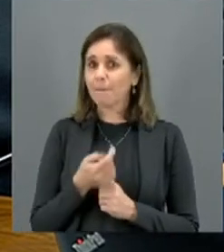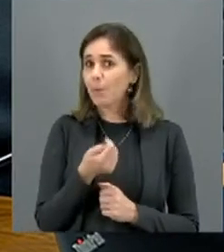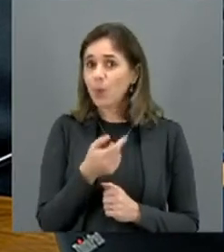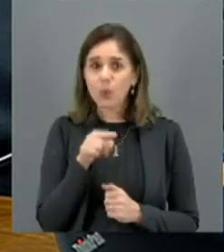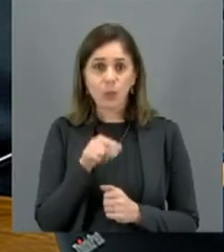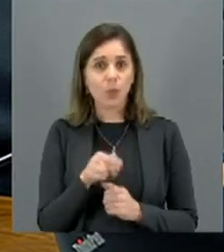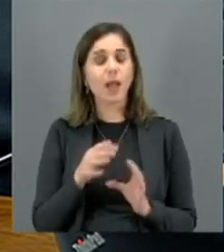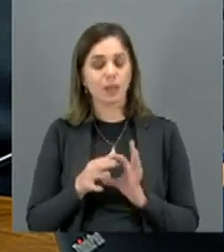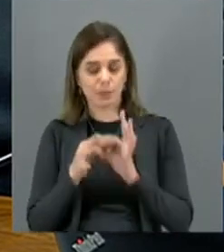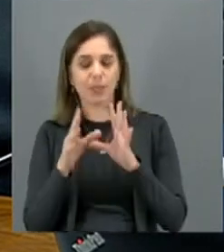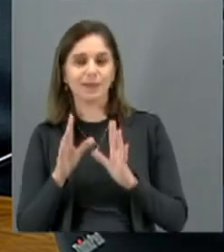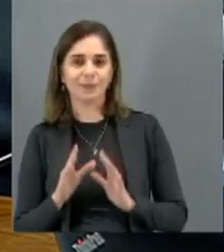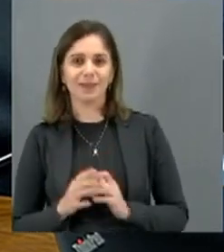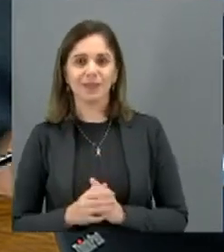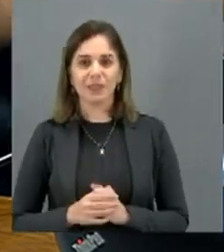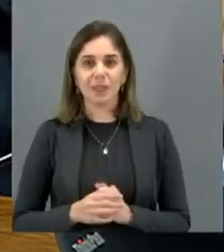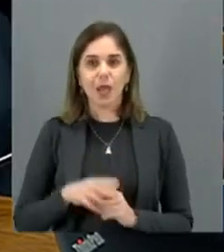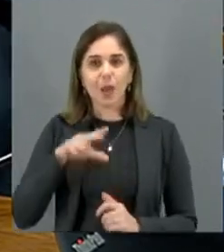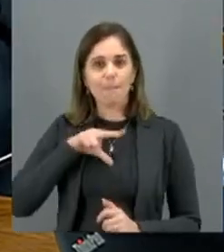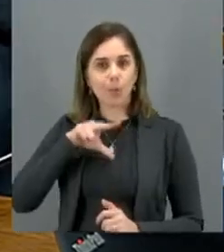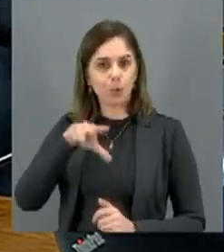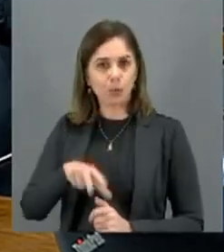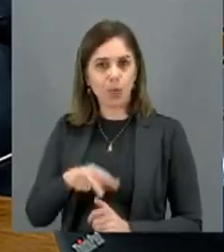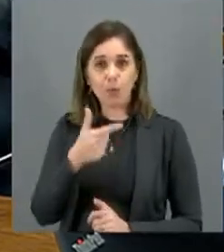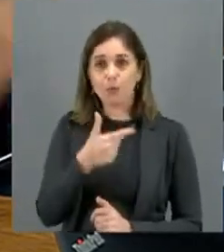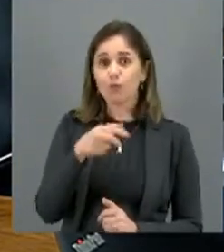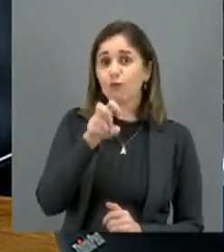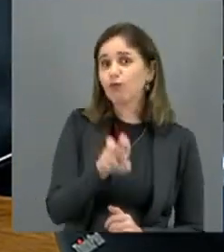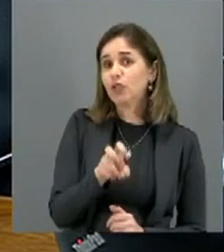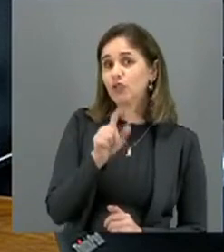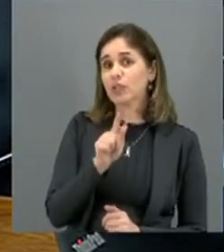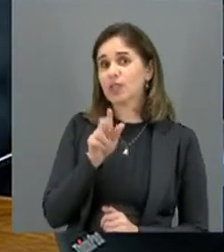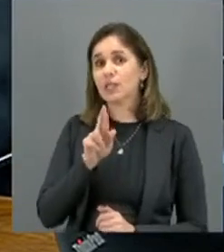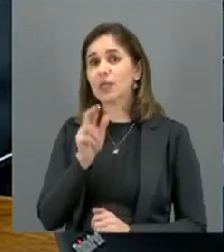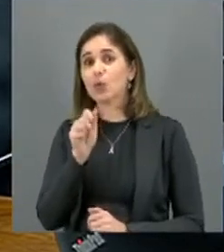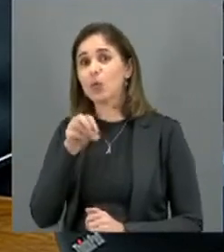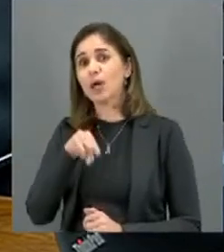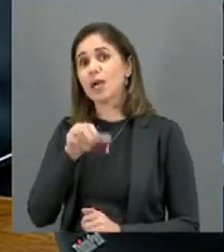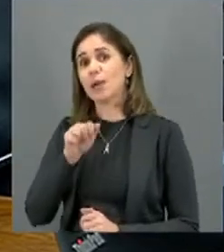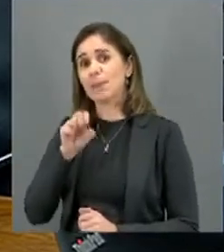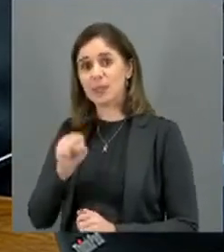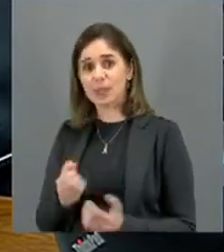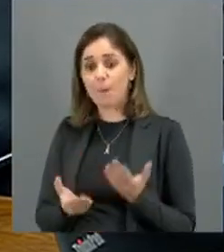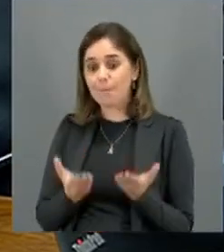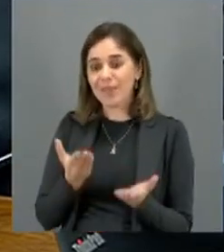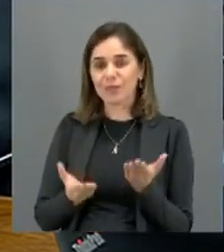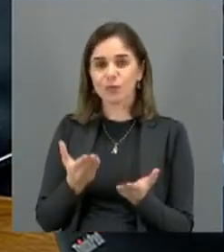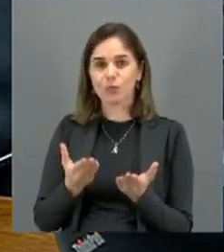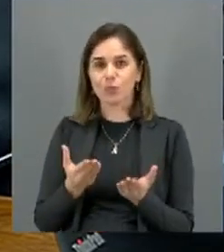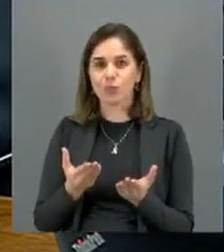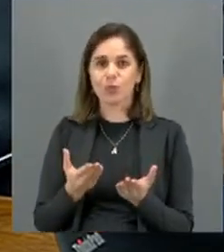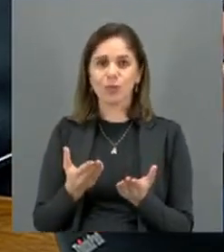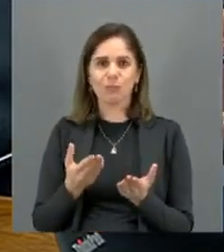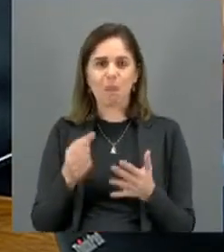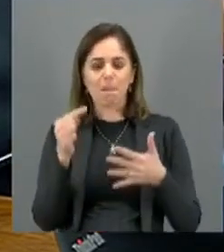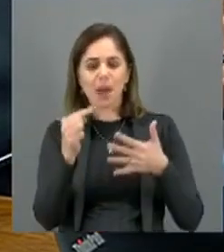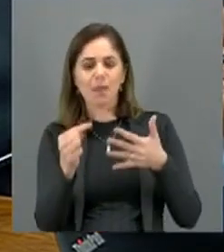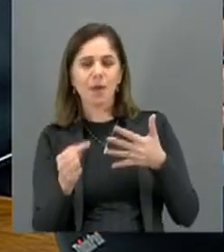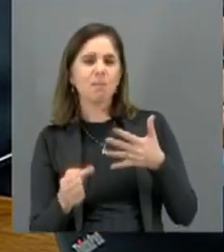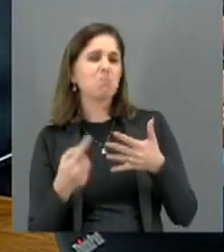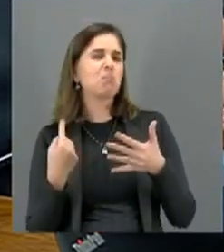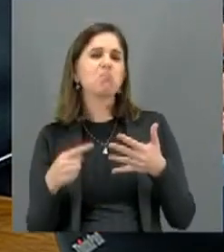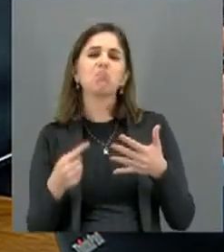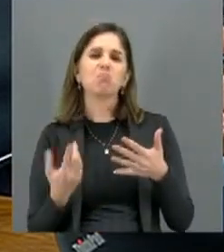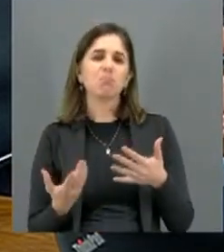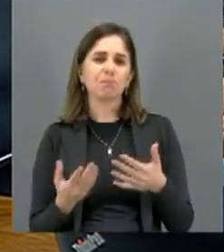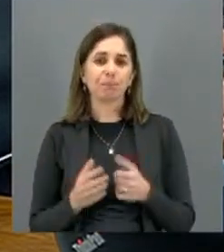em Portugal, 25 gramas. E por aí vai. Por que eu listei isso aqui, senhor presidente? Os países que